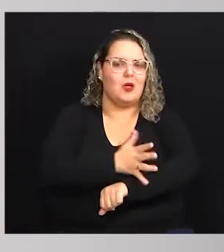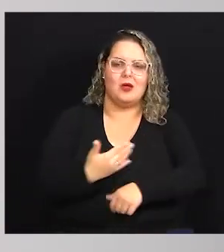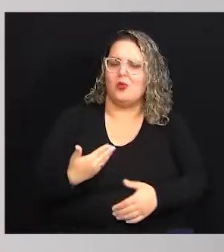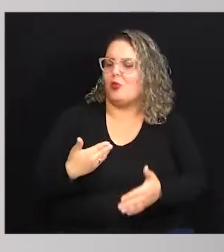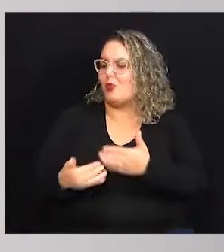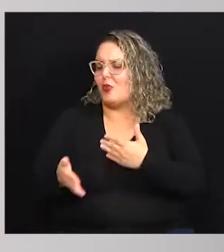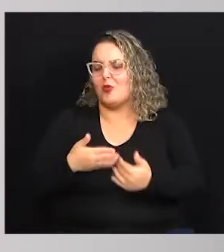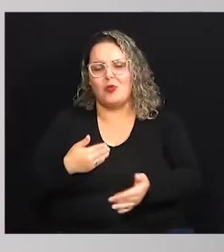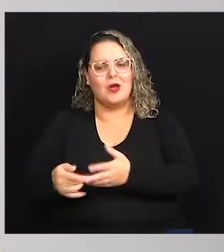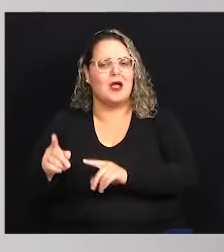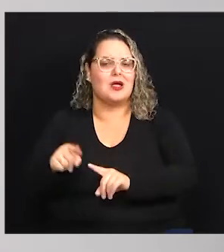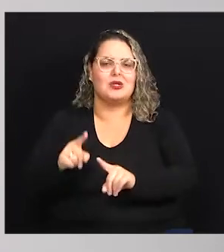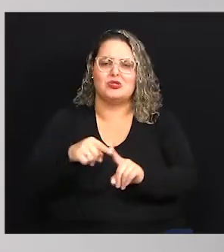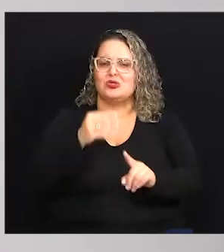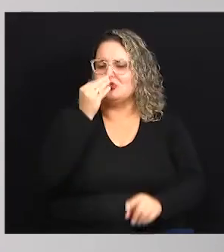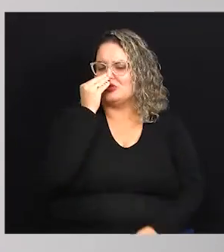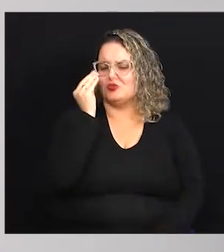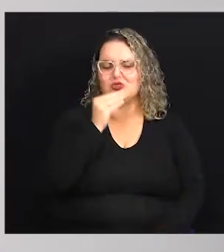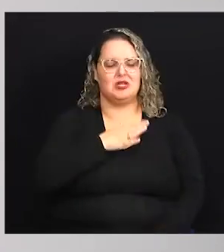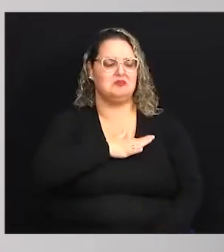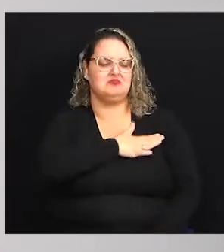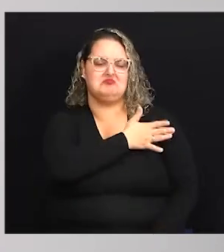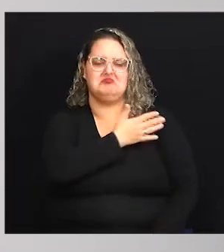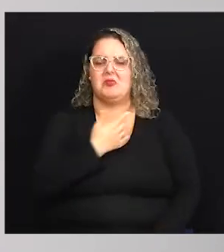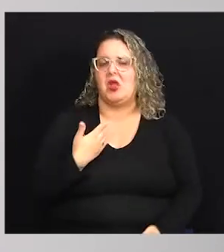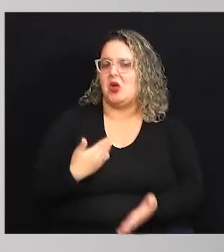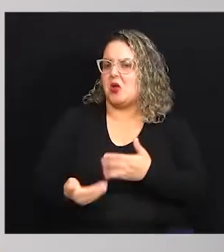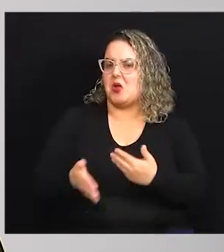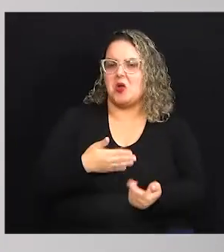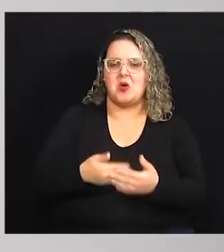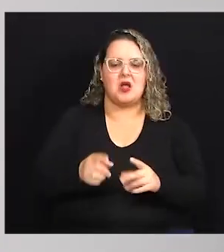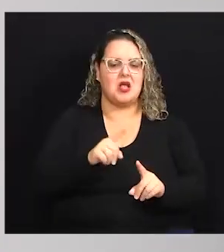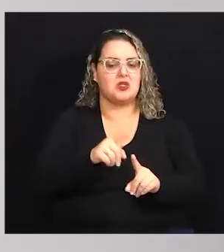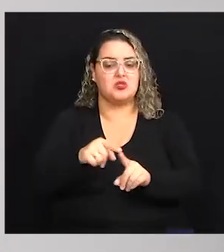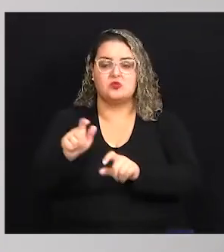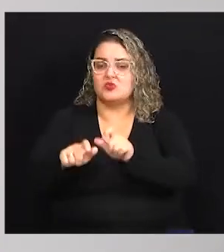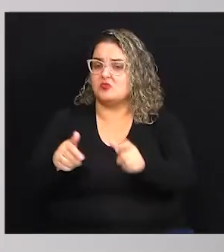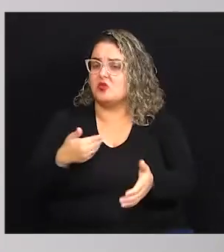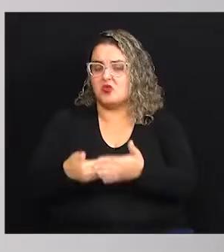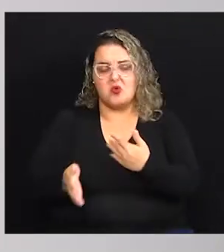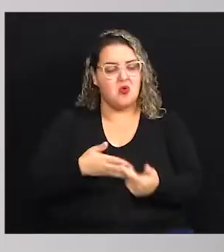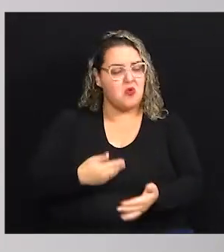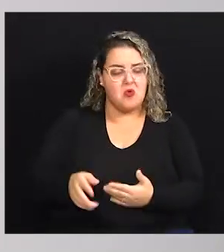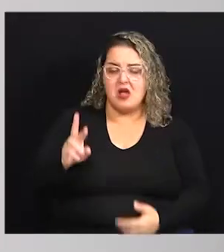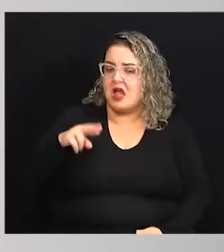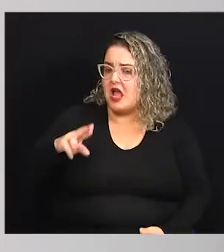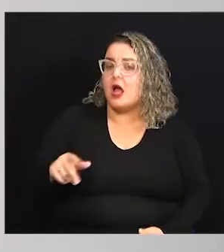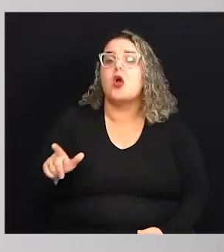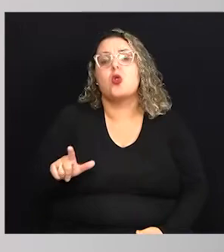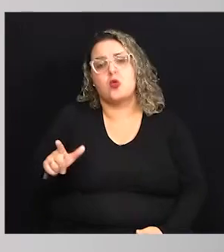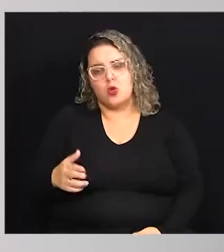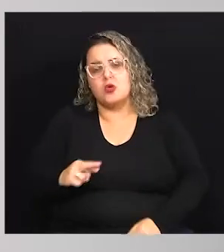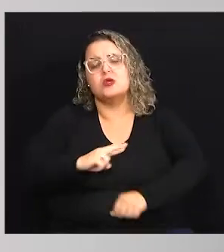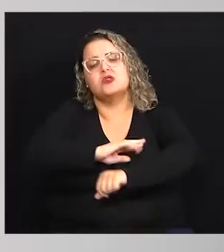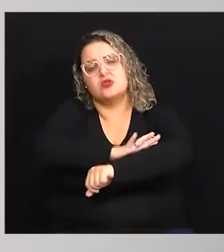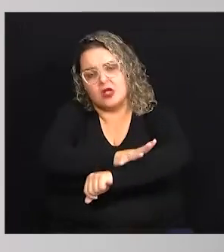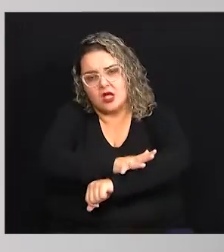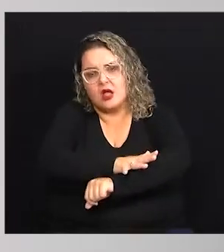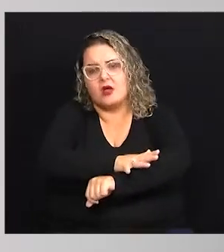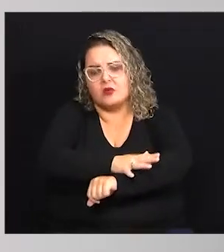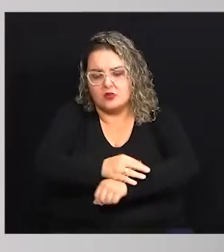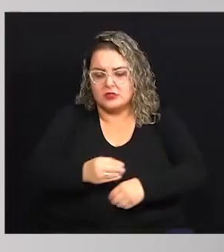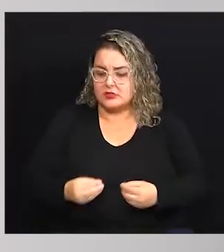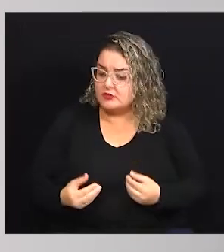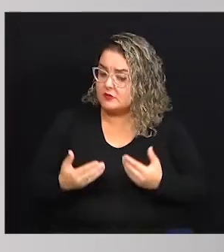o racismo, seja qualquer tipo de discriminação contra qualquer tipo de pessoa, por qualquer motivo. E claro que o